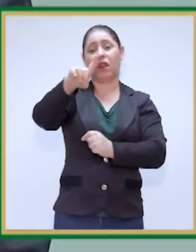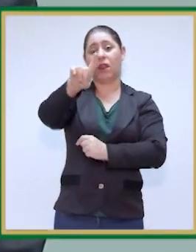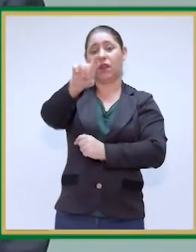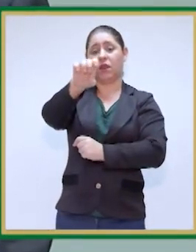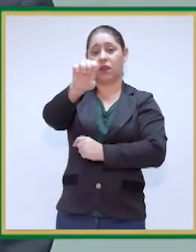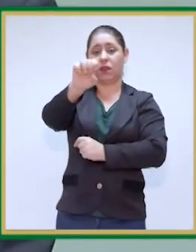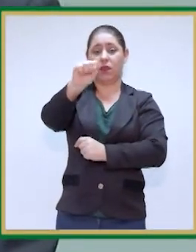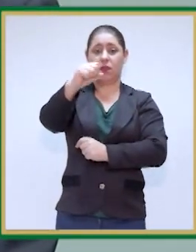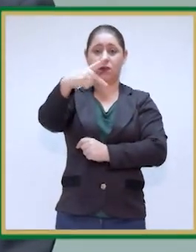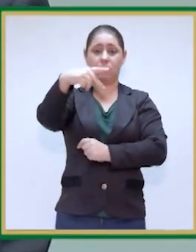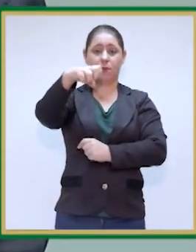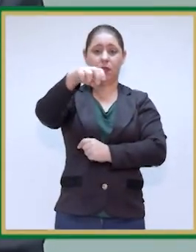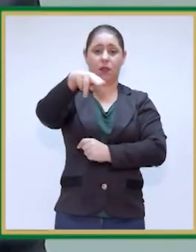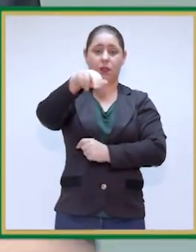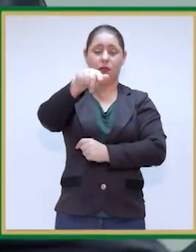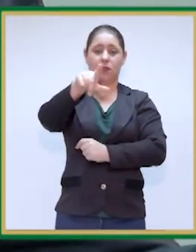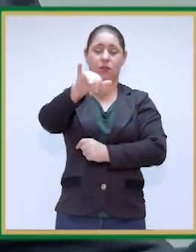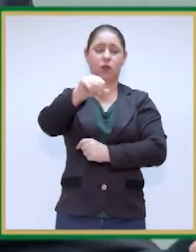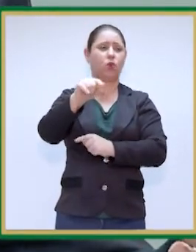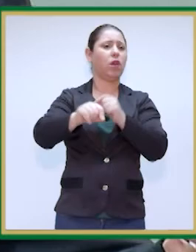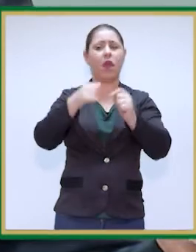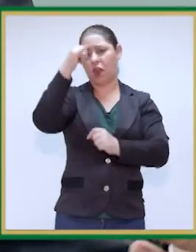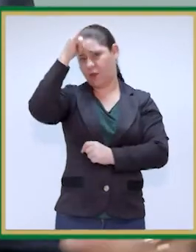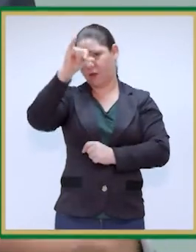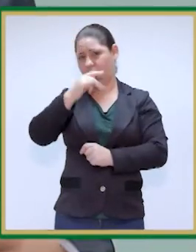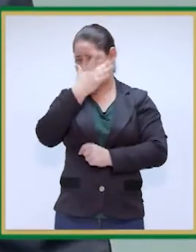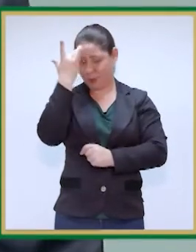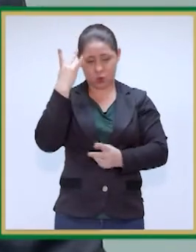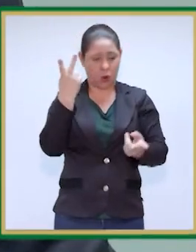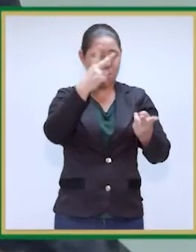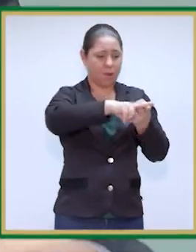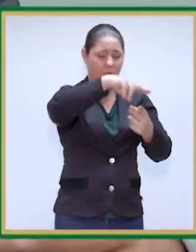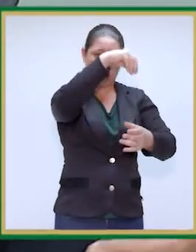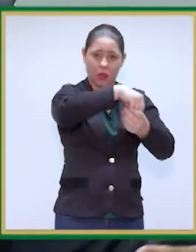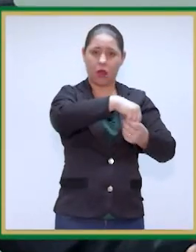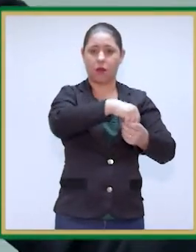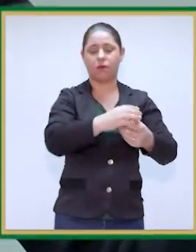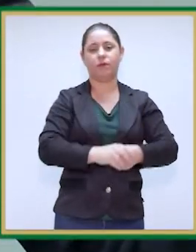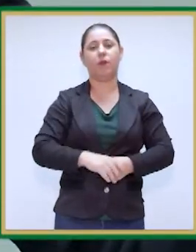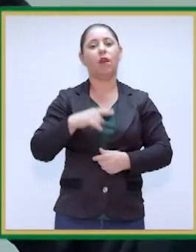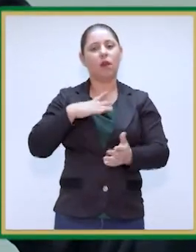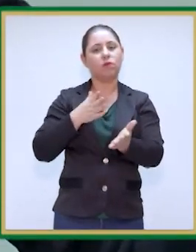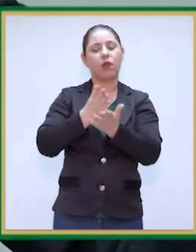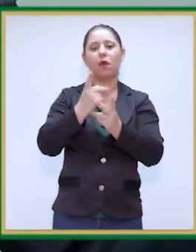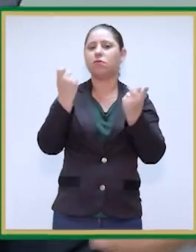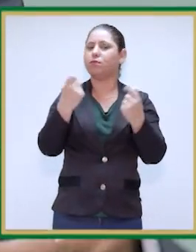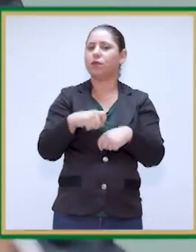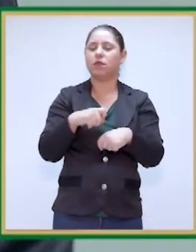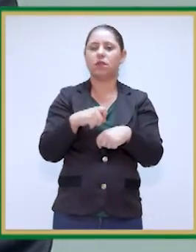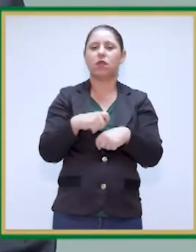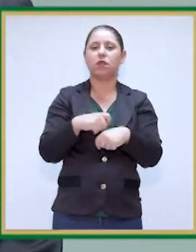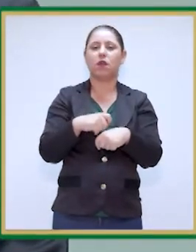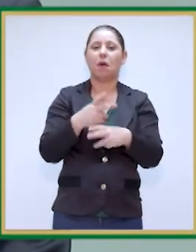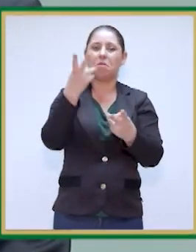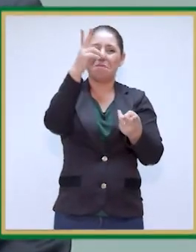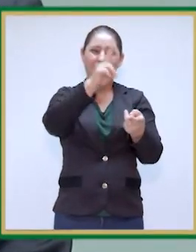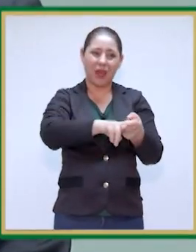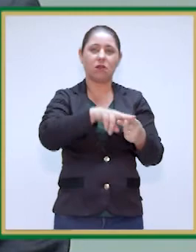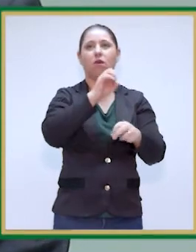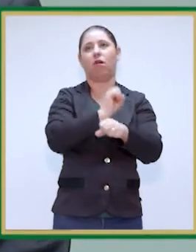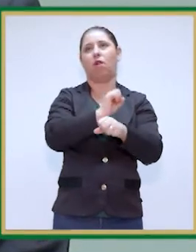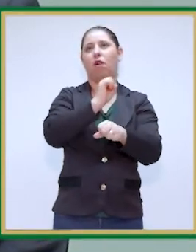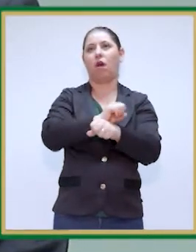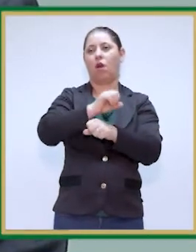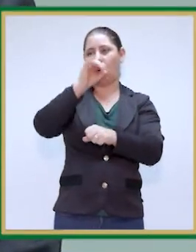despenalizadoras. O que é isso, esse nome? É evitar que a pessoa cumpra a pena. Então a gente tem todo um caminho antes. A pessoa não precisa responder o